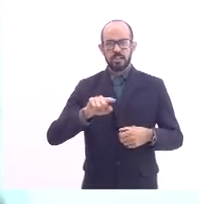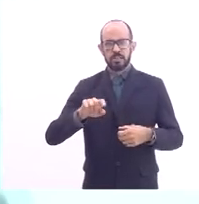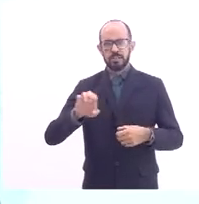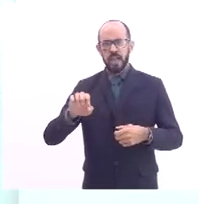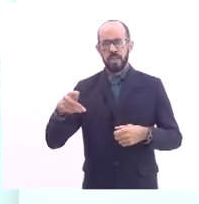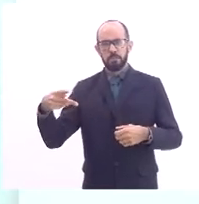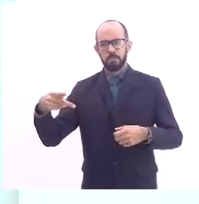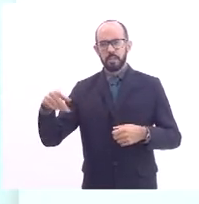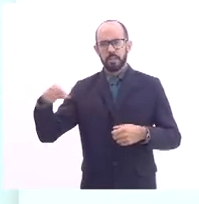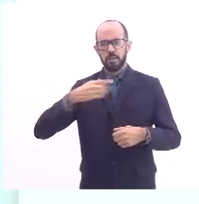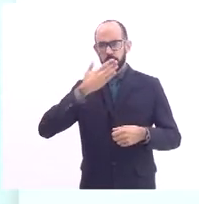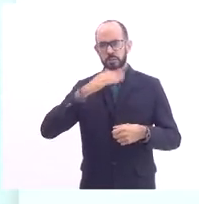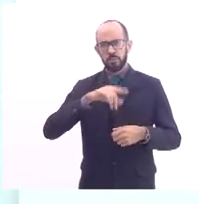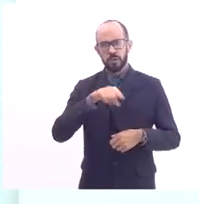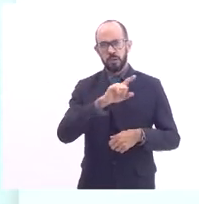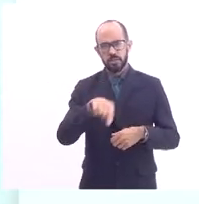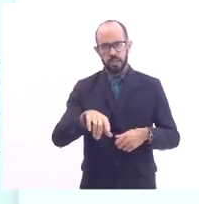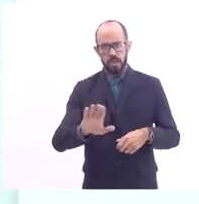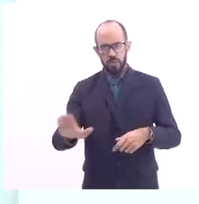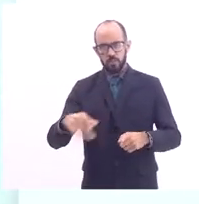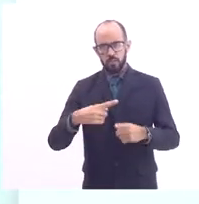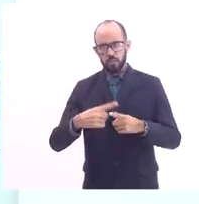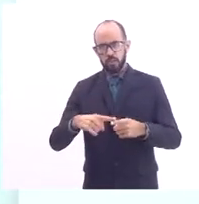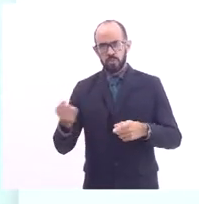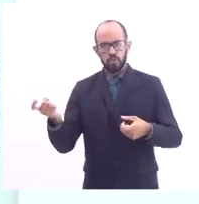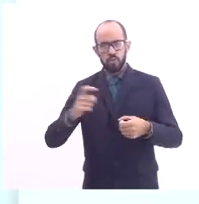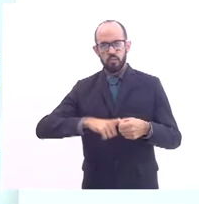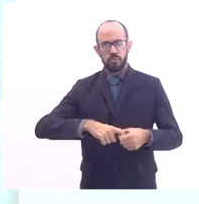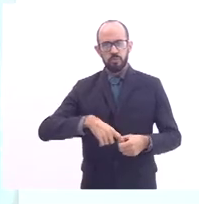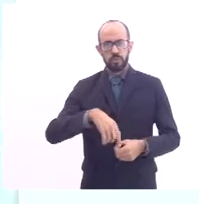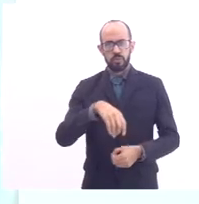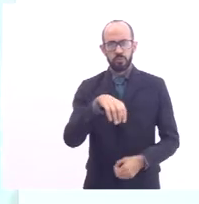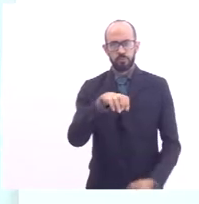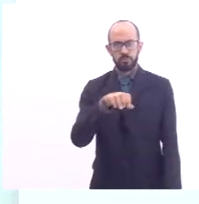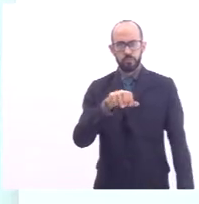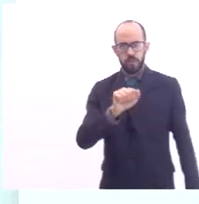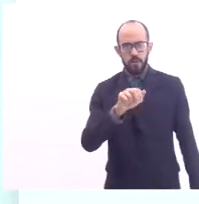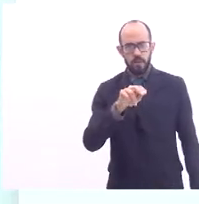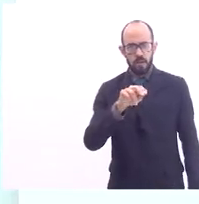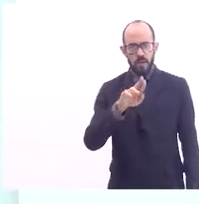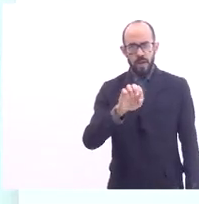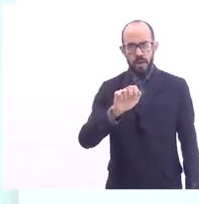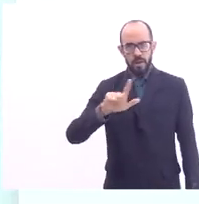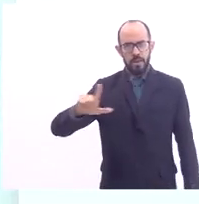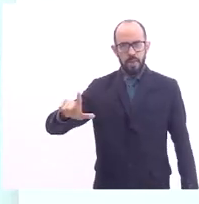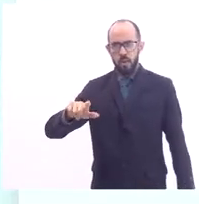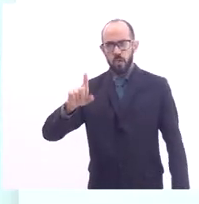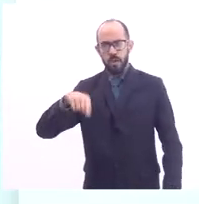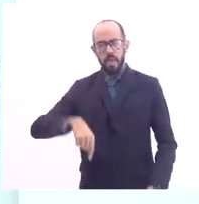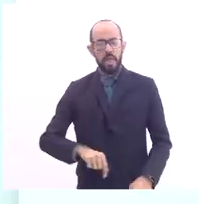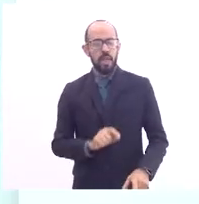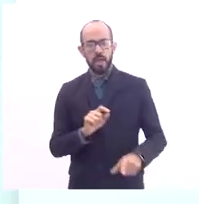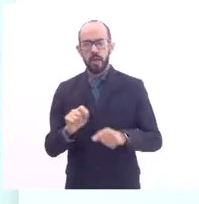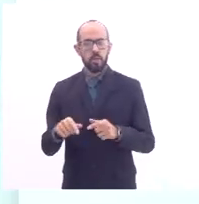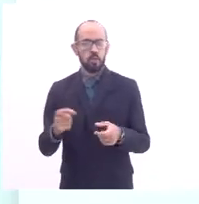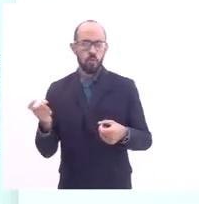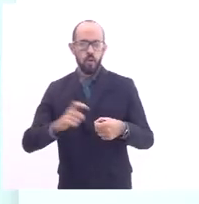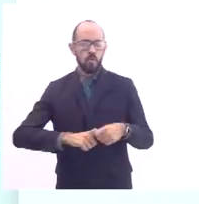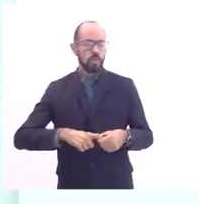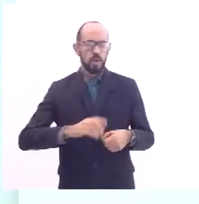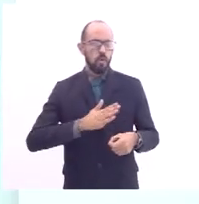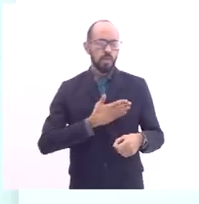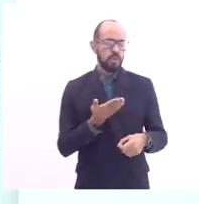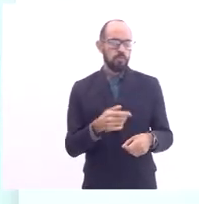quê? Porque esses convênios com a ANEEL são convênios de eunucos, porque você não pode nem dar aumento de tarifa, nem